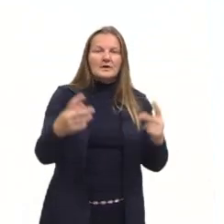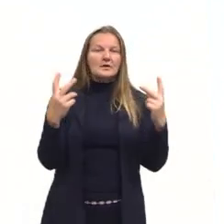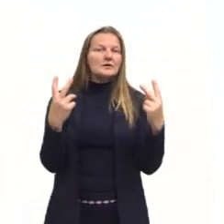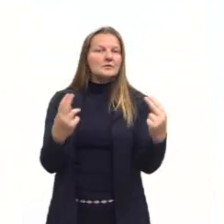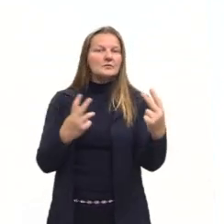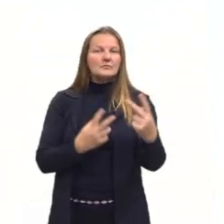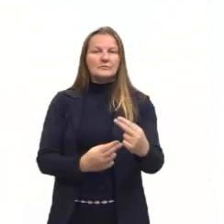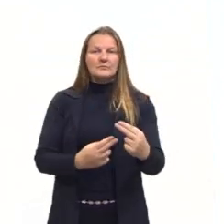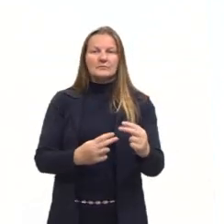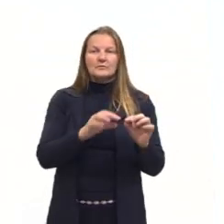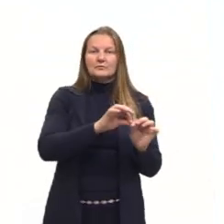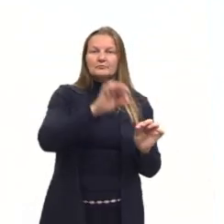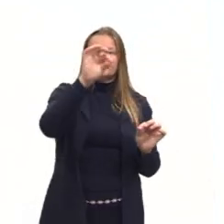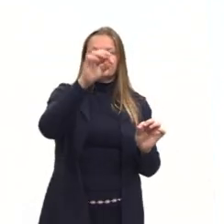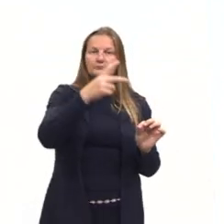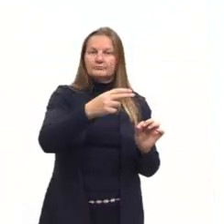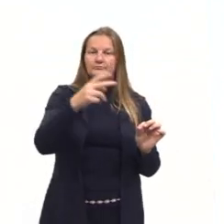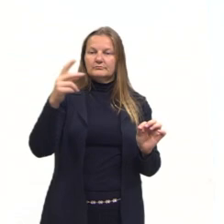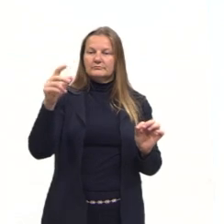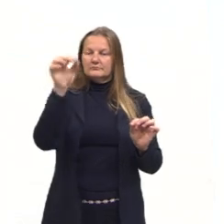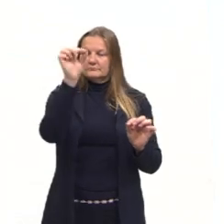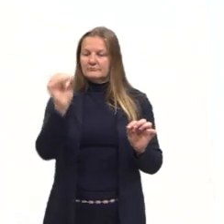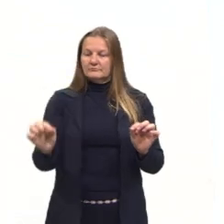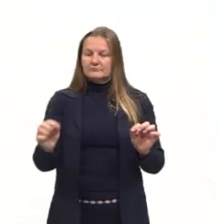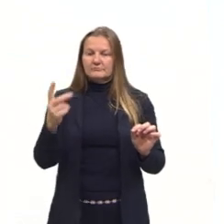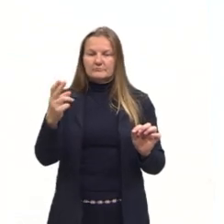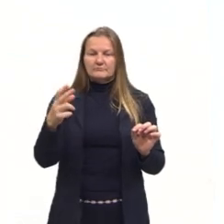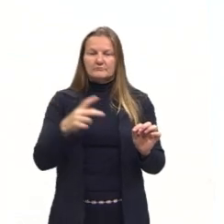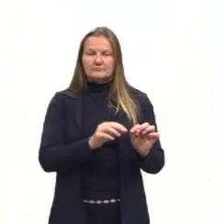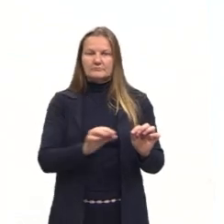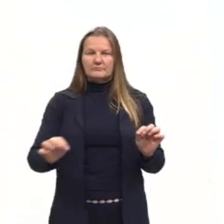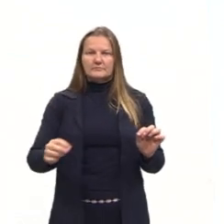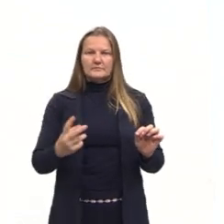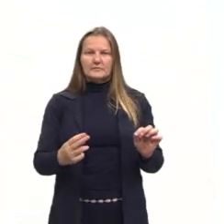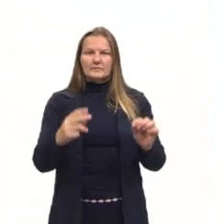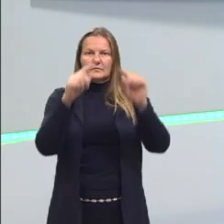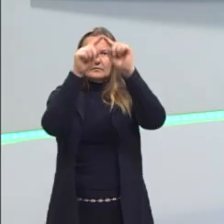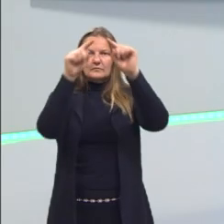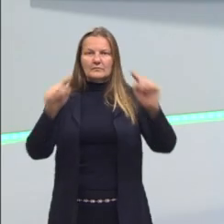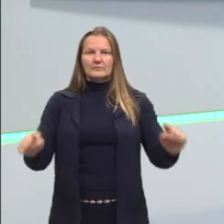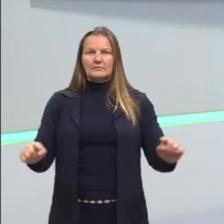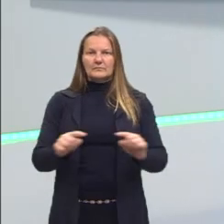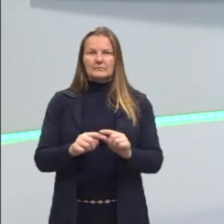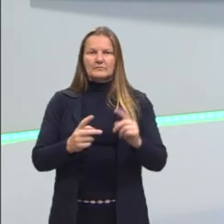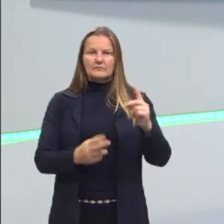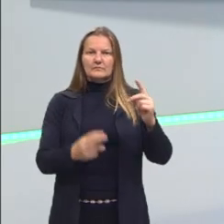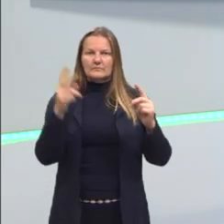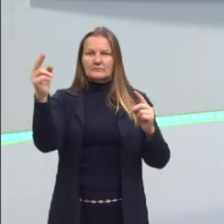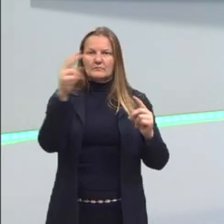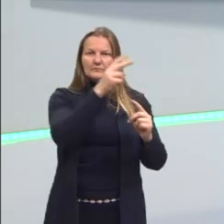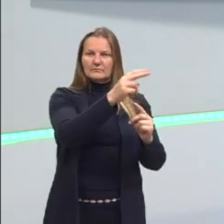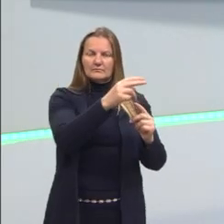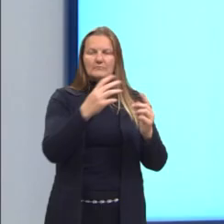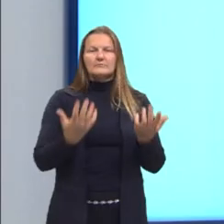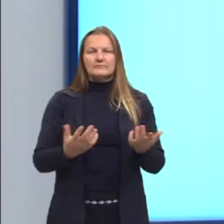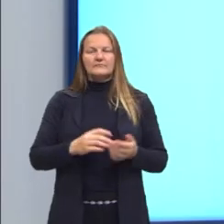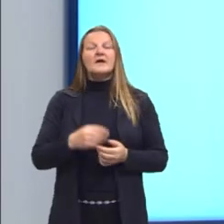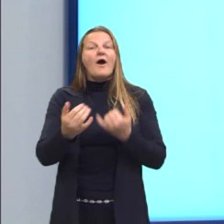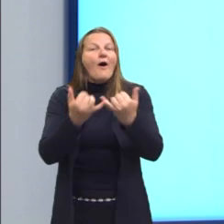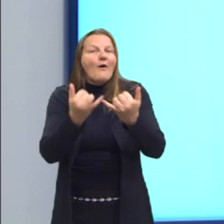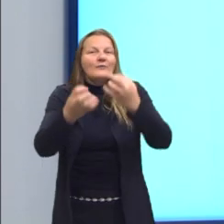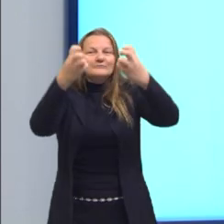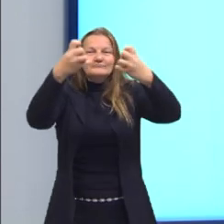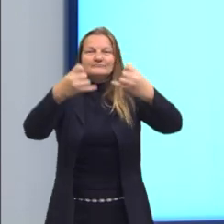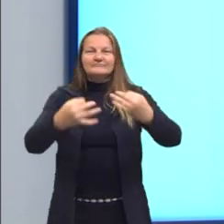laterais tem a mesma medida Então ela recebe esse nome específico tá ali então alguns